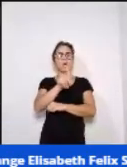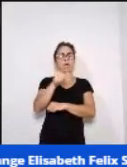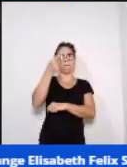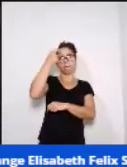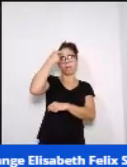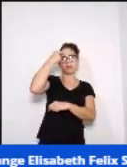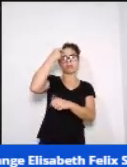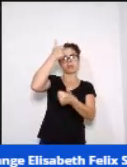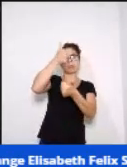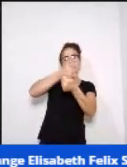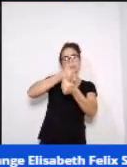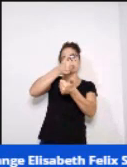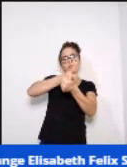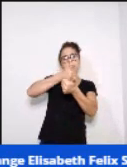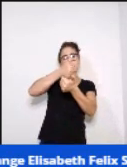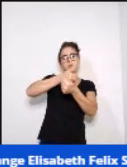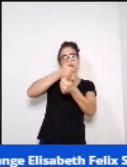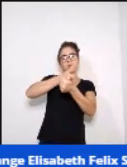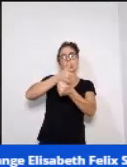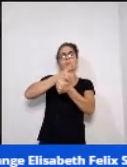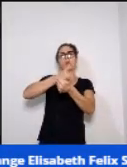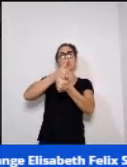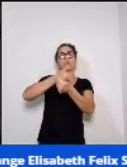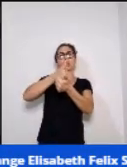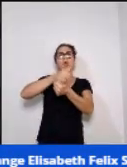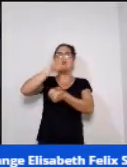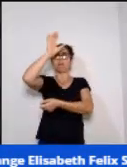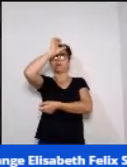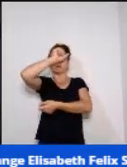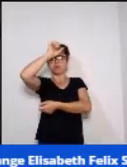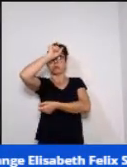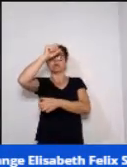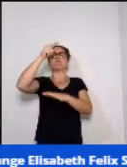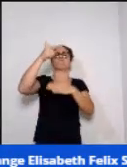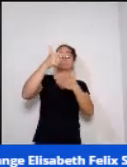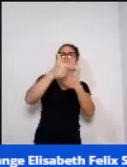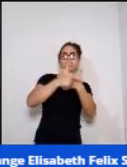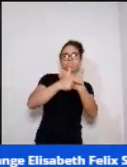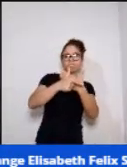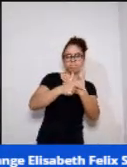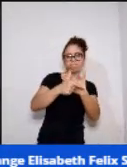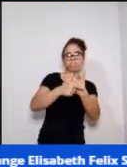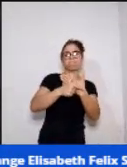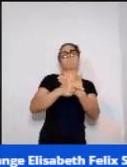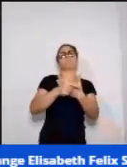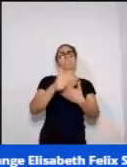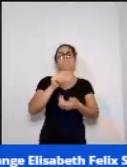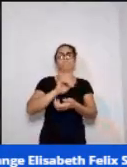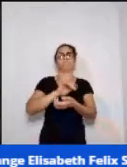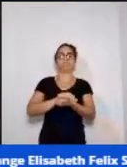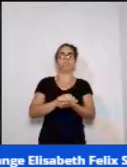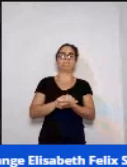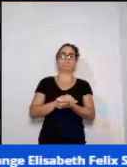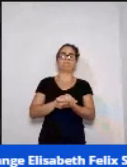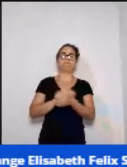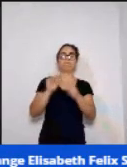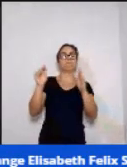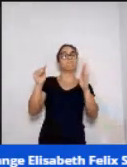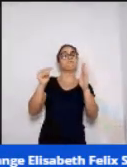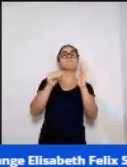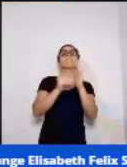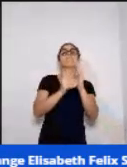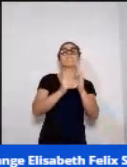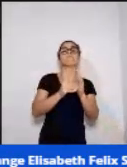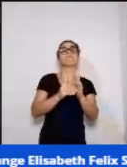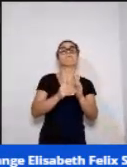também do seu conhecimento, do seu papel, ok? E por último, o que não podemos